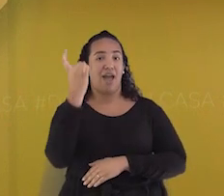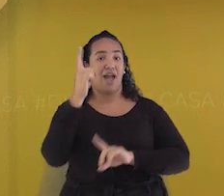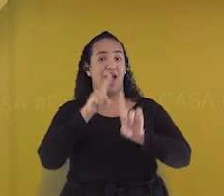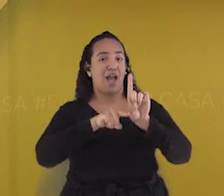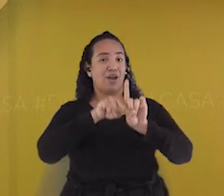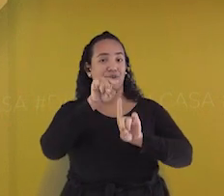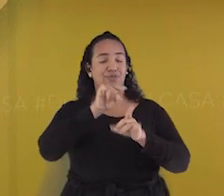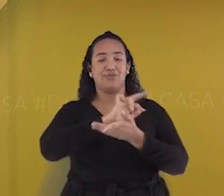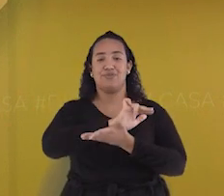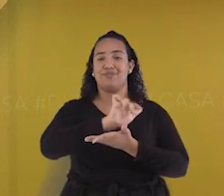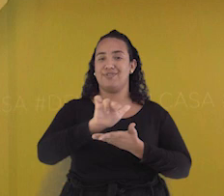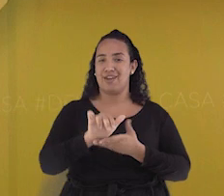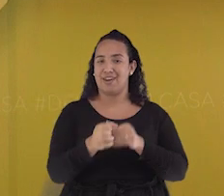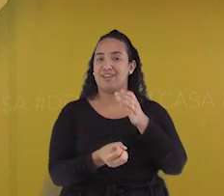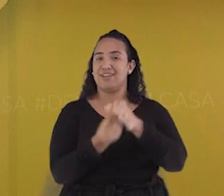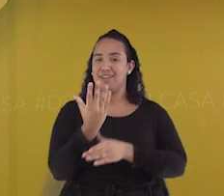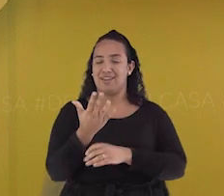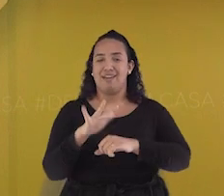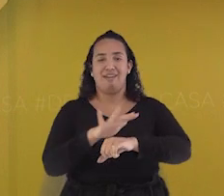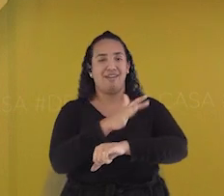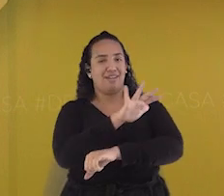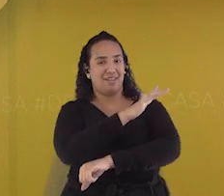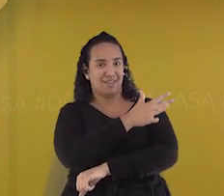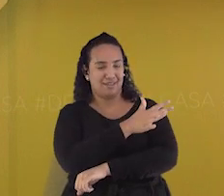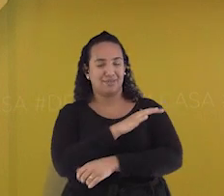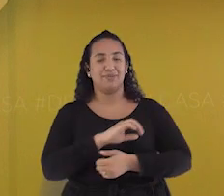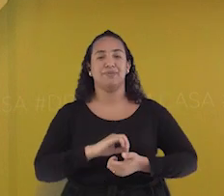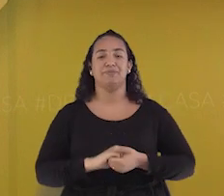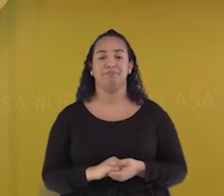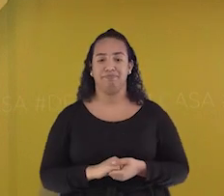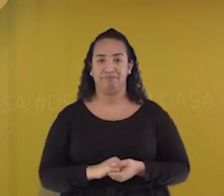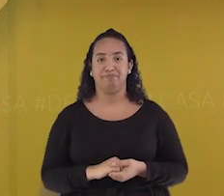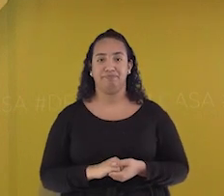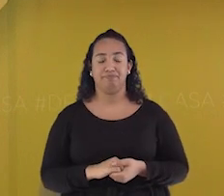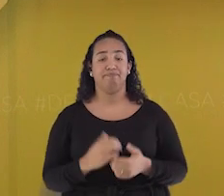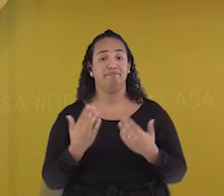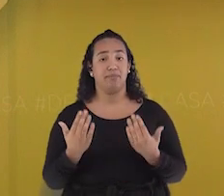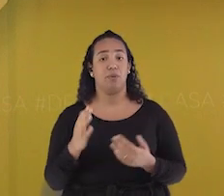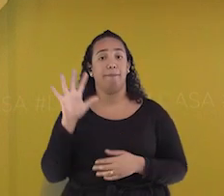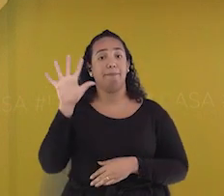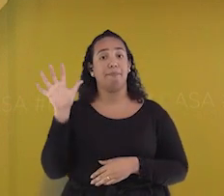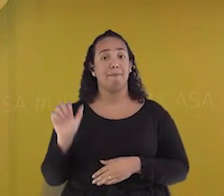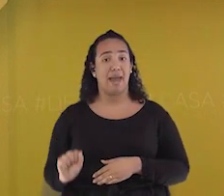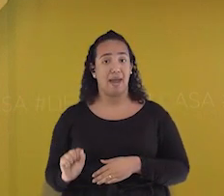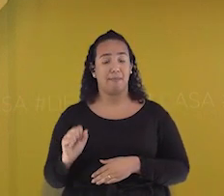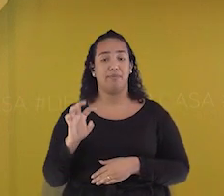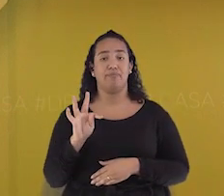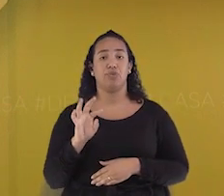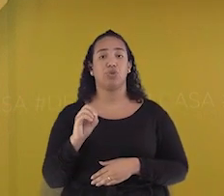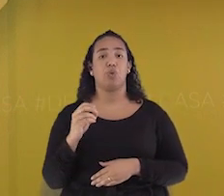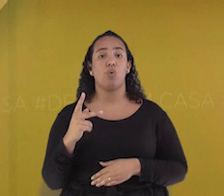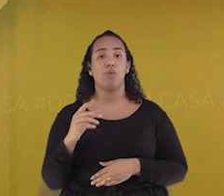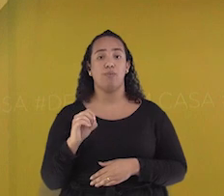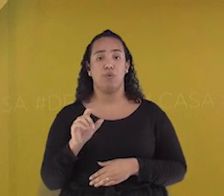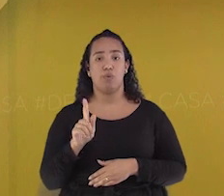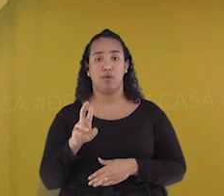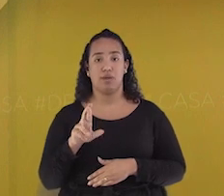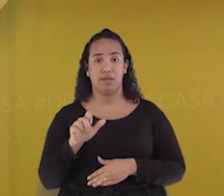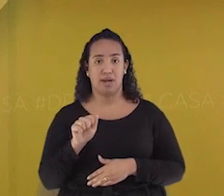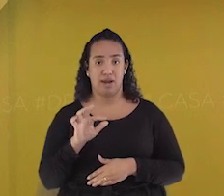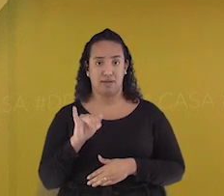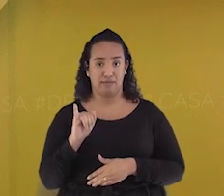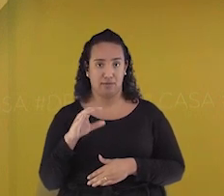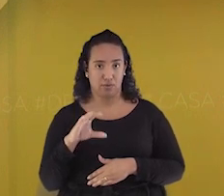relevo, através das camadas que nós fizemos na maquete. Esses mapas topográficos, eles são muito